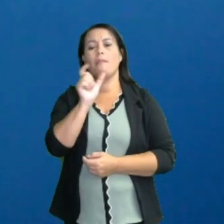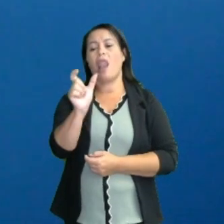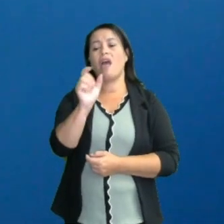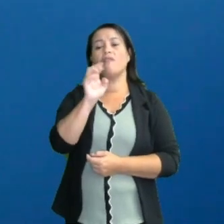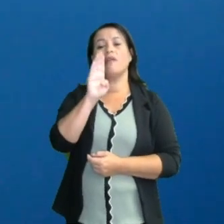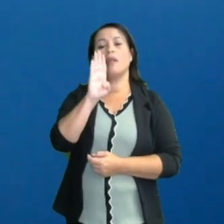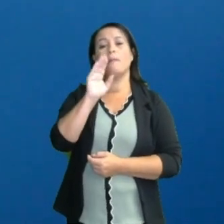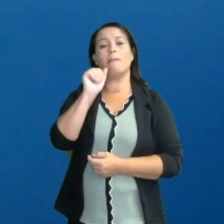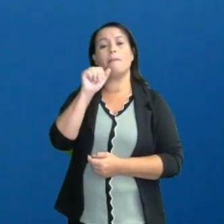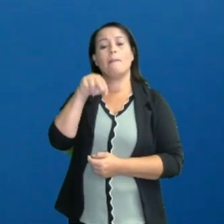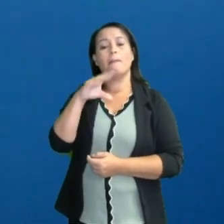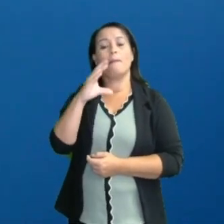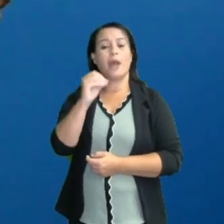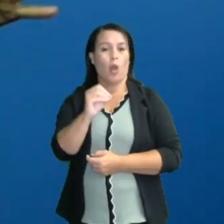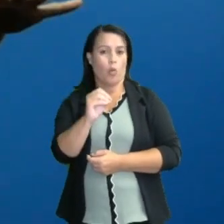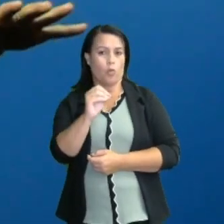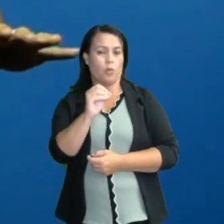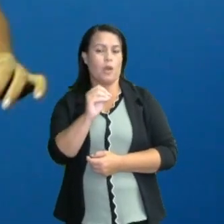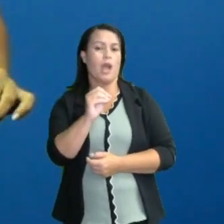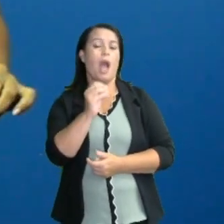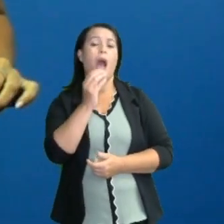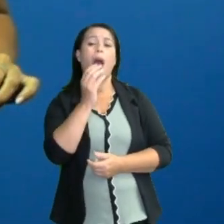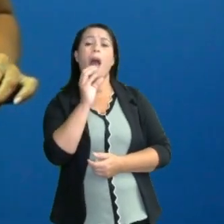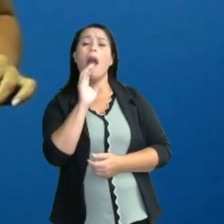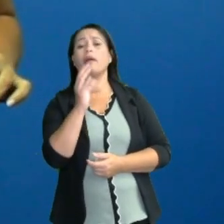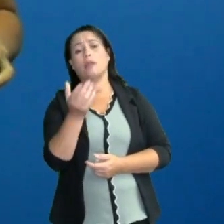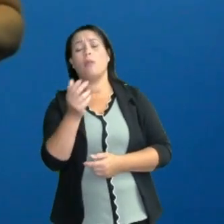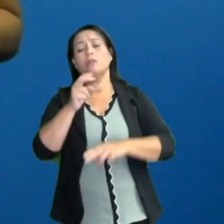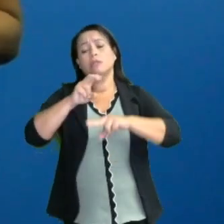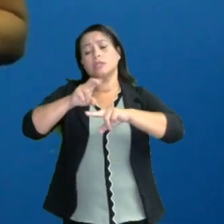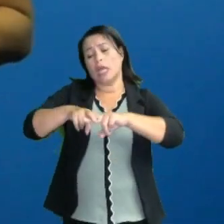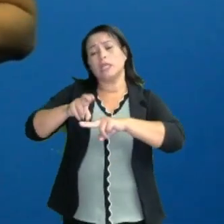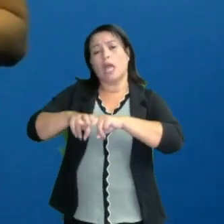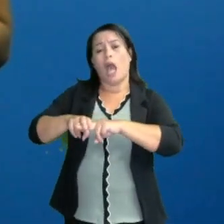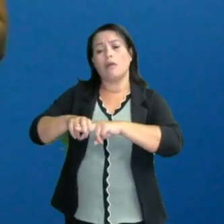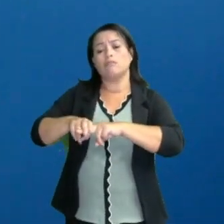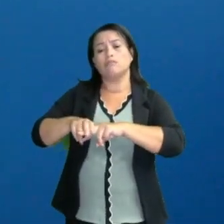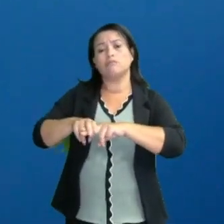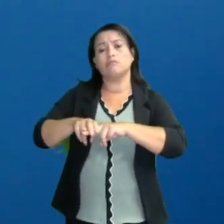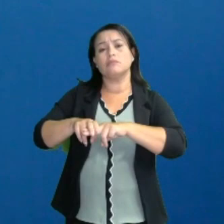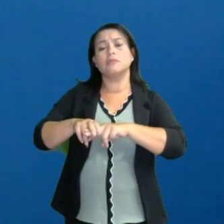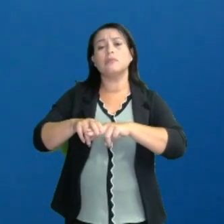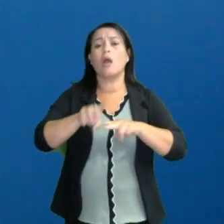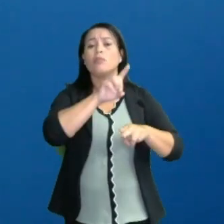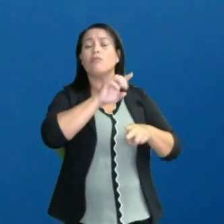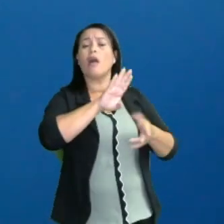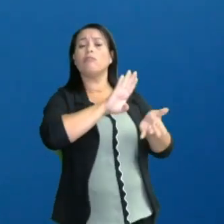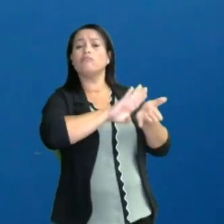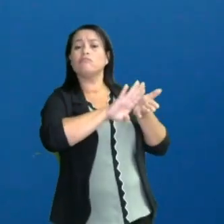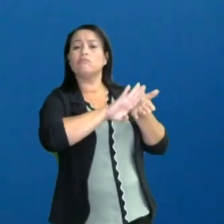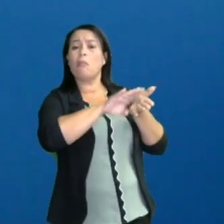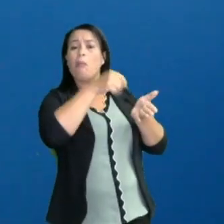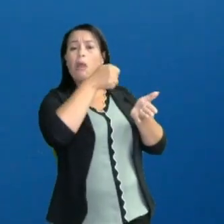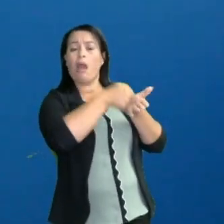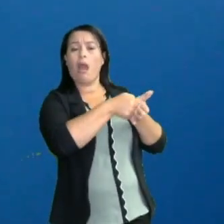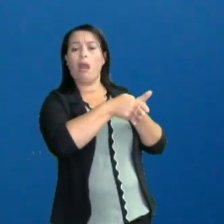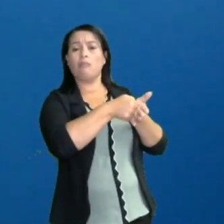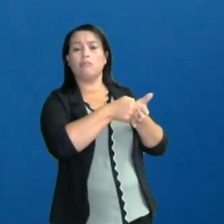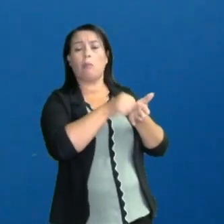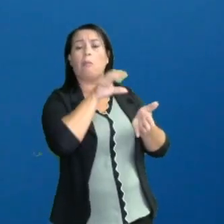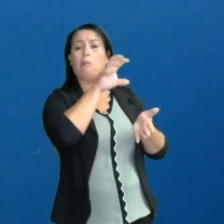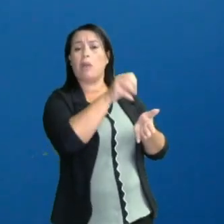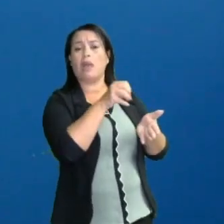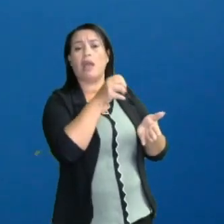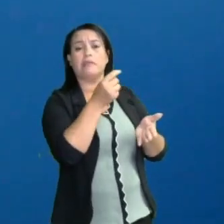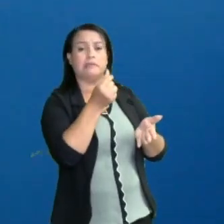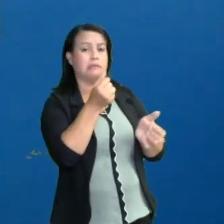palavra banco, ela serve para banco de sentar. Ela serve para banco quando a gente vai pagar ou receber, fazer um